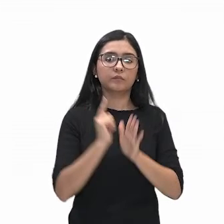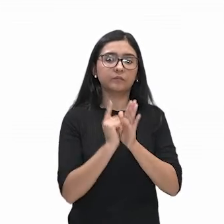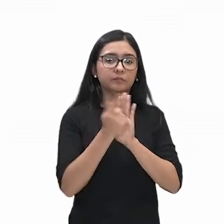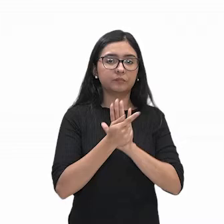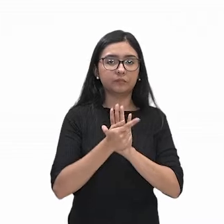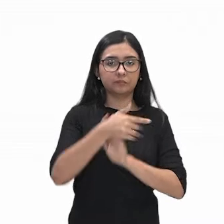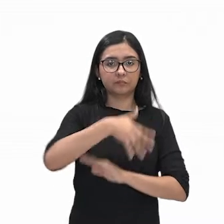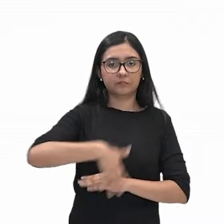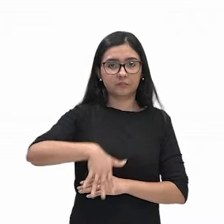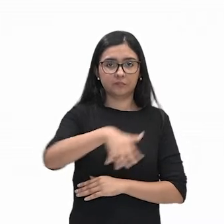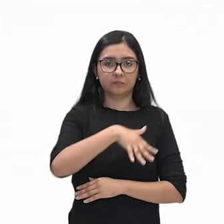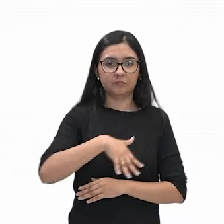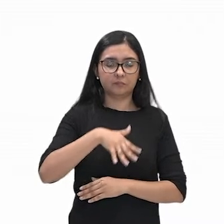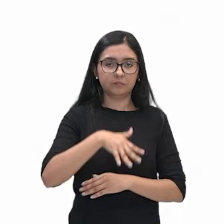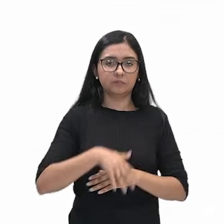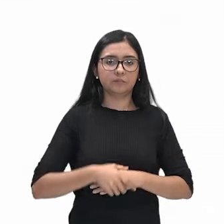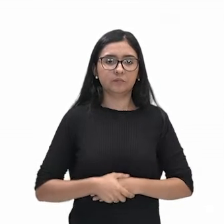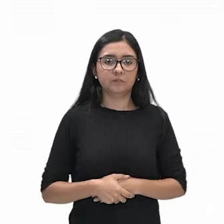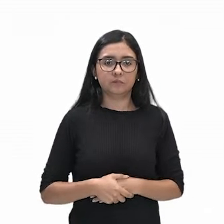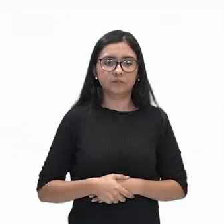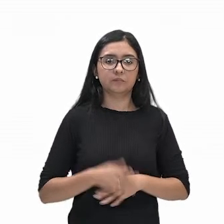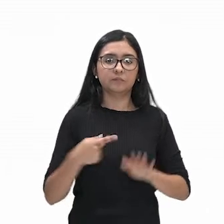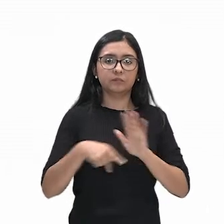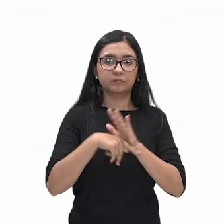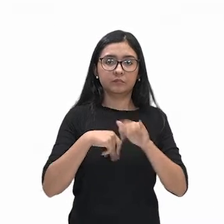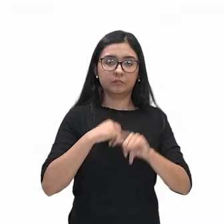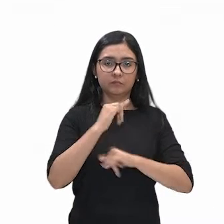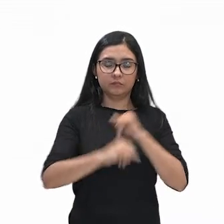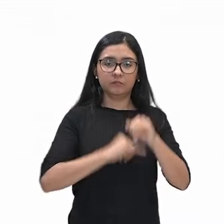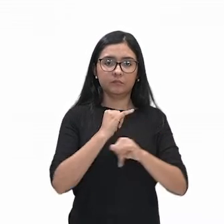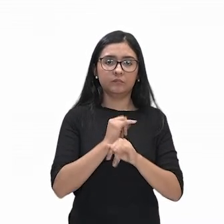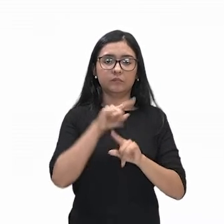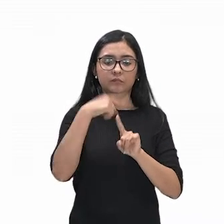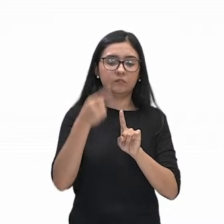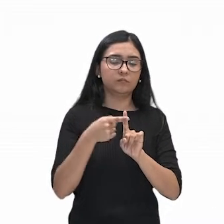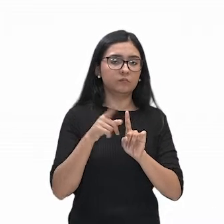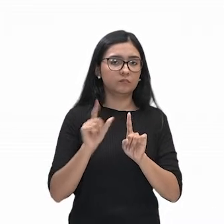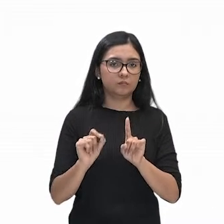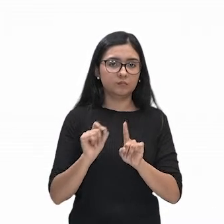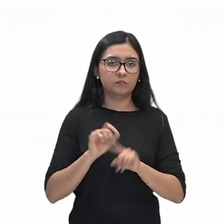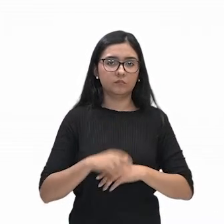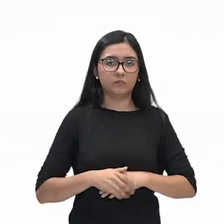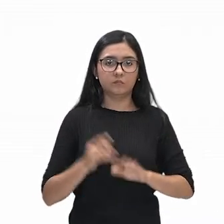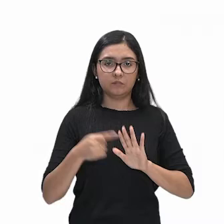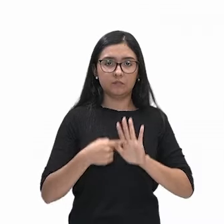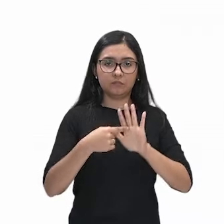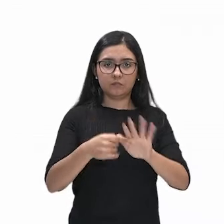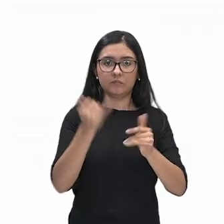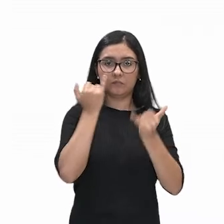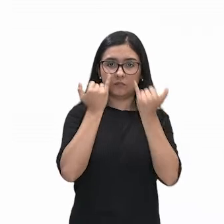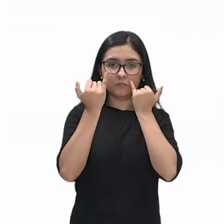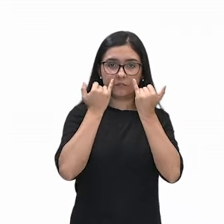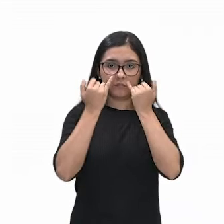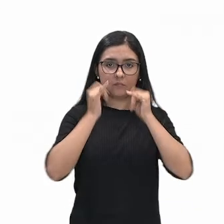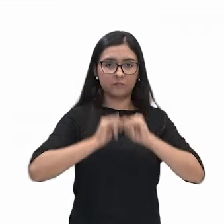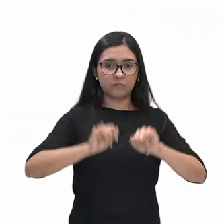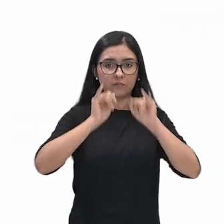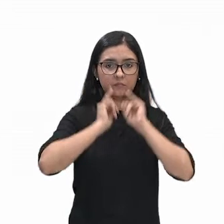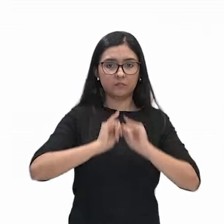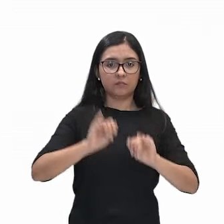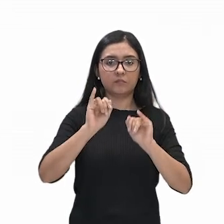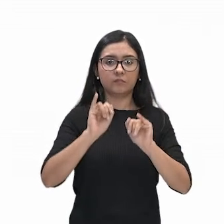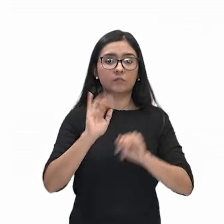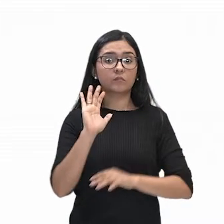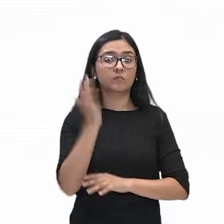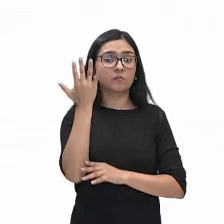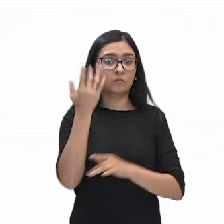do campo jornalístico midiático, cujo objetivo é apresentar informações de fatos